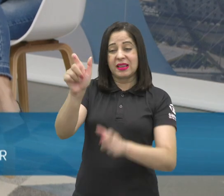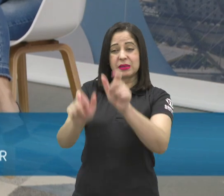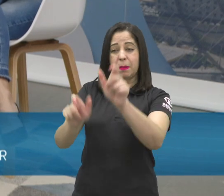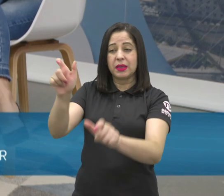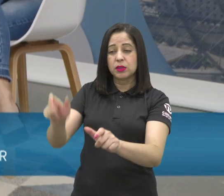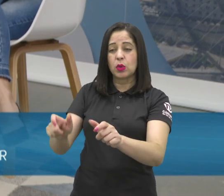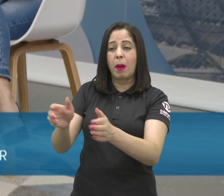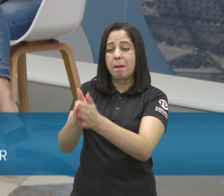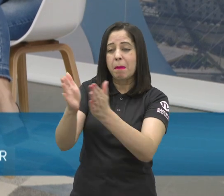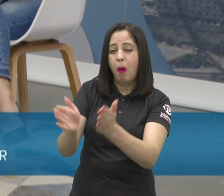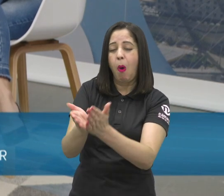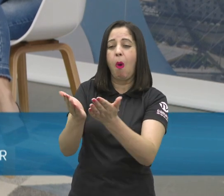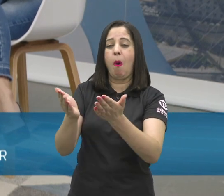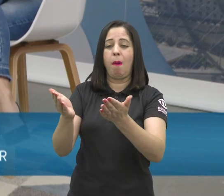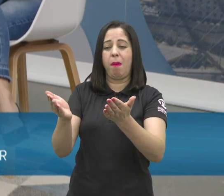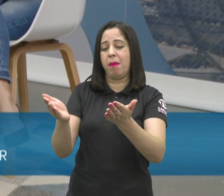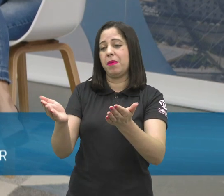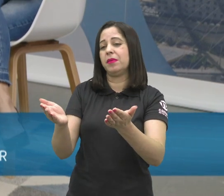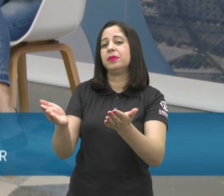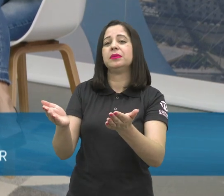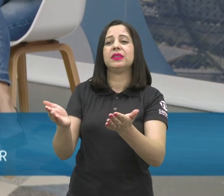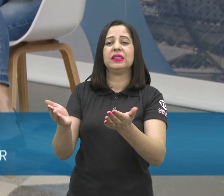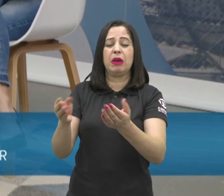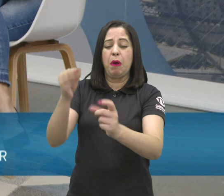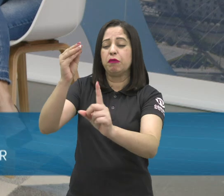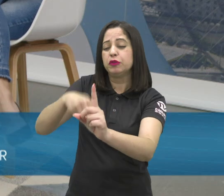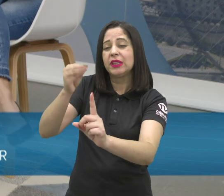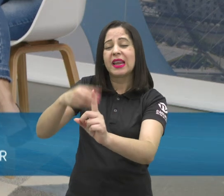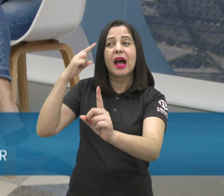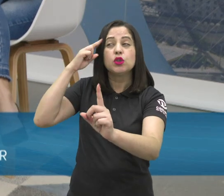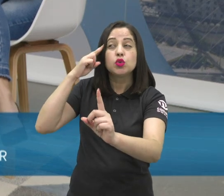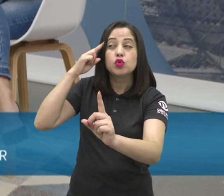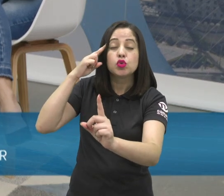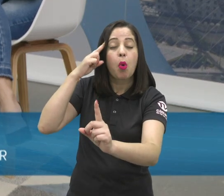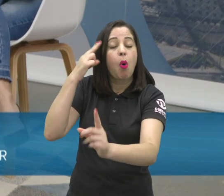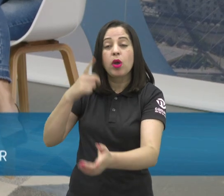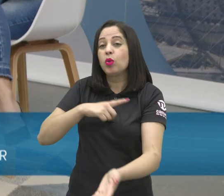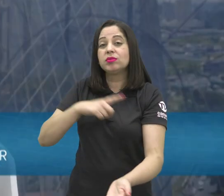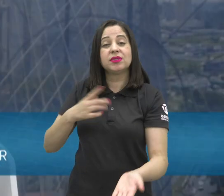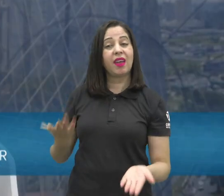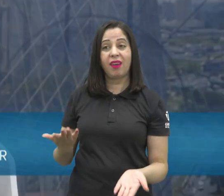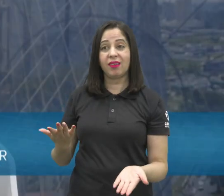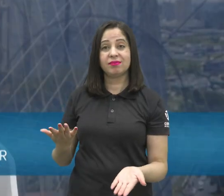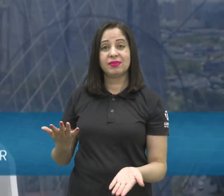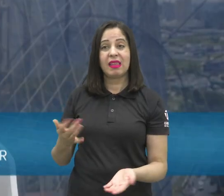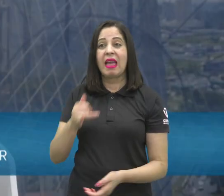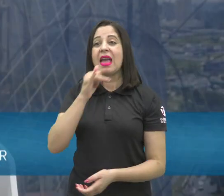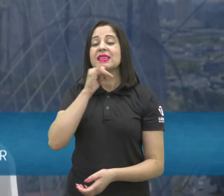quando eu penso no dia a dia, que é tão distante para mim, que eu não faço nem ideia de como é conviver naquele bairro, como